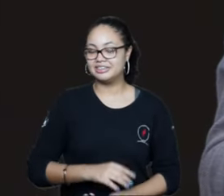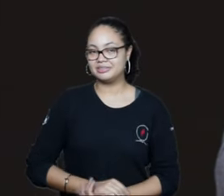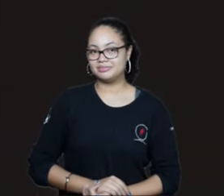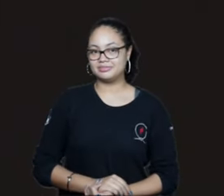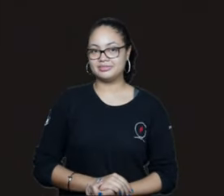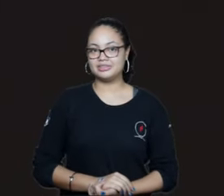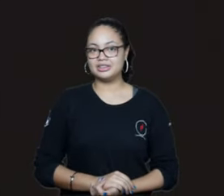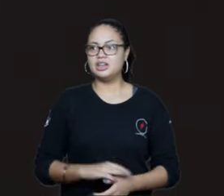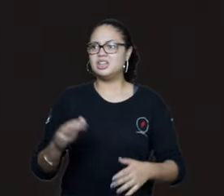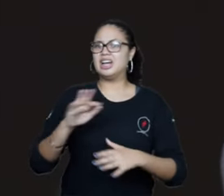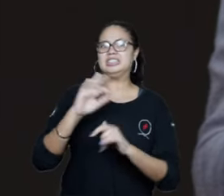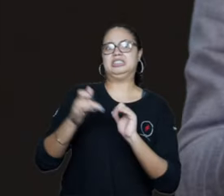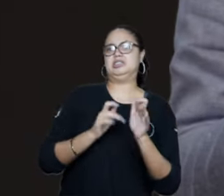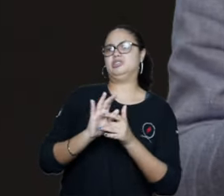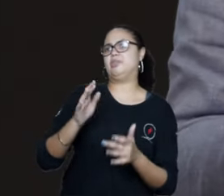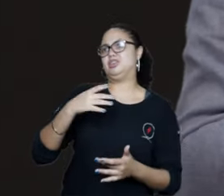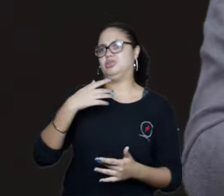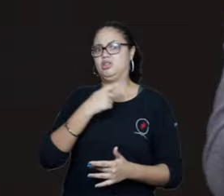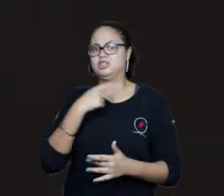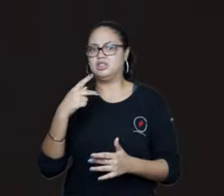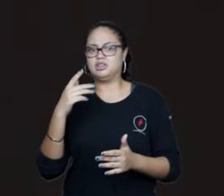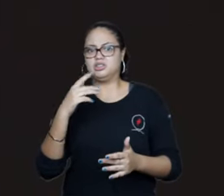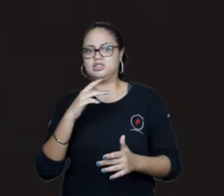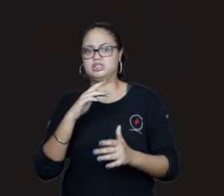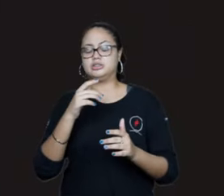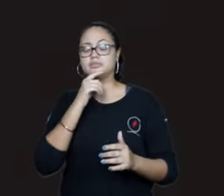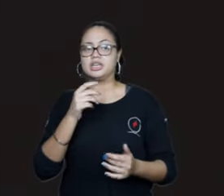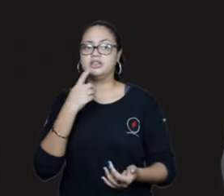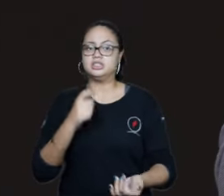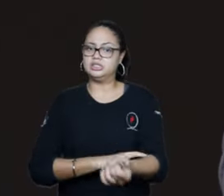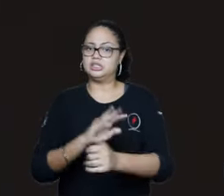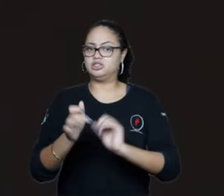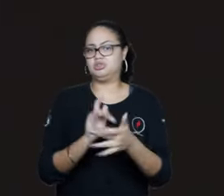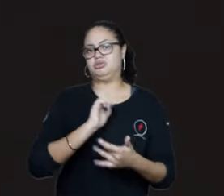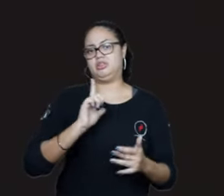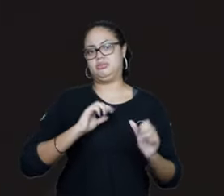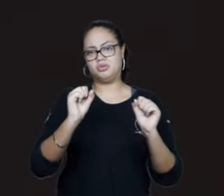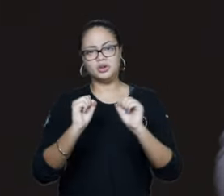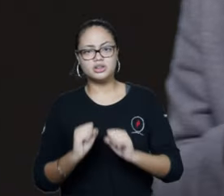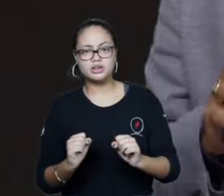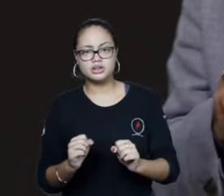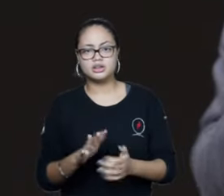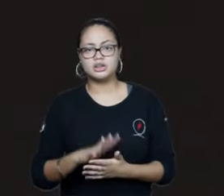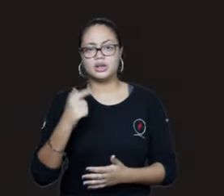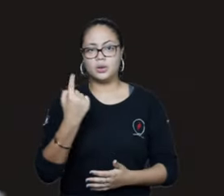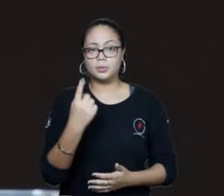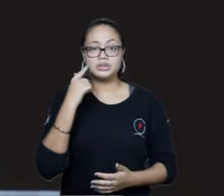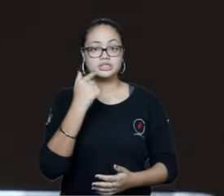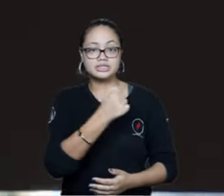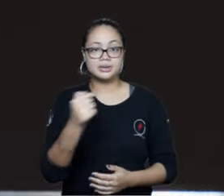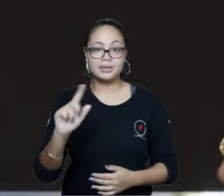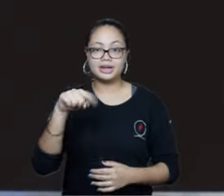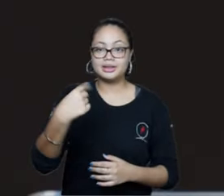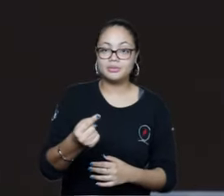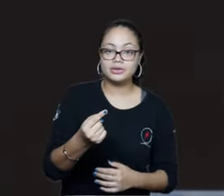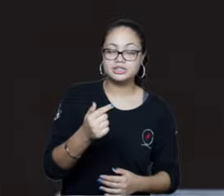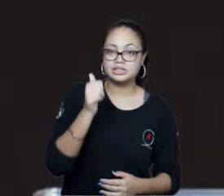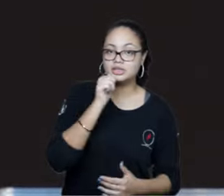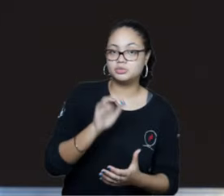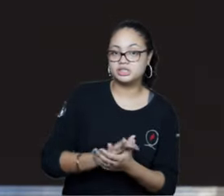não que isso pastor o sangue de Jesus tem poder foi embora uma semana depois a irmã tava na porta